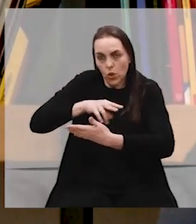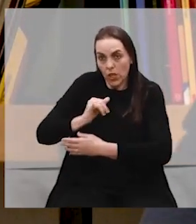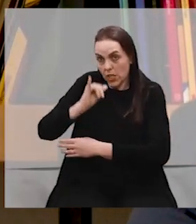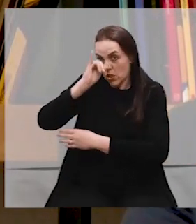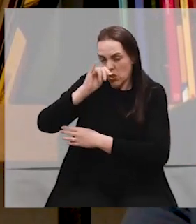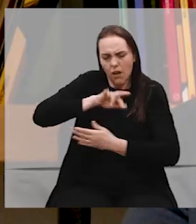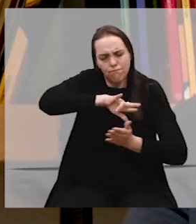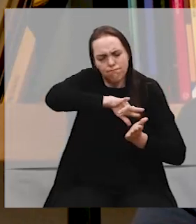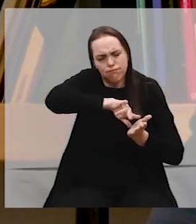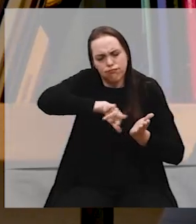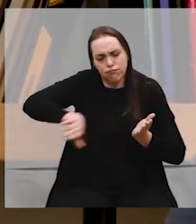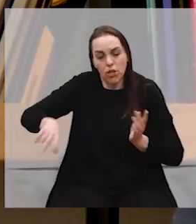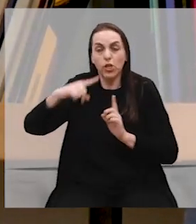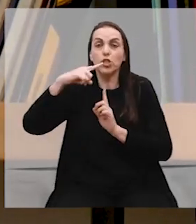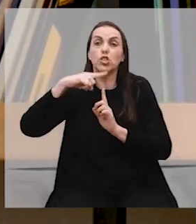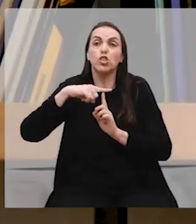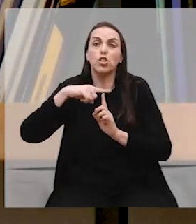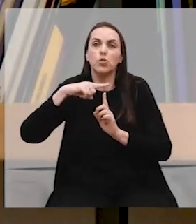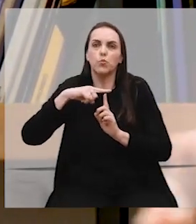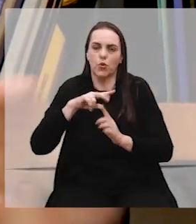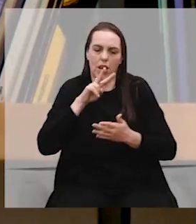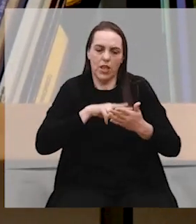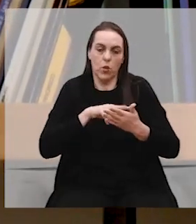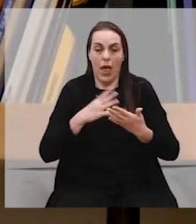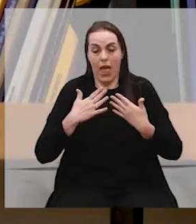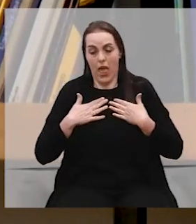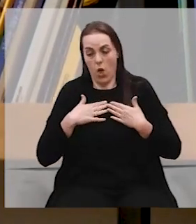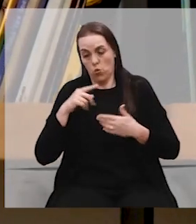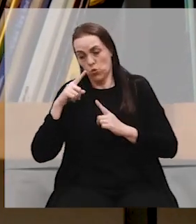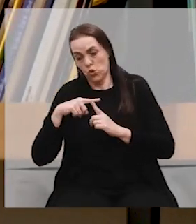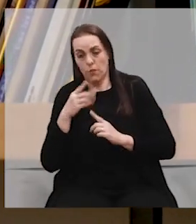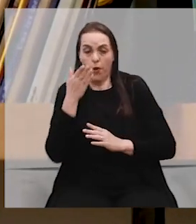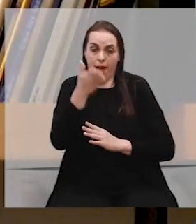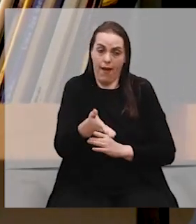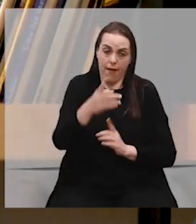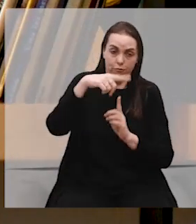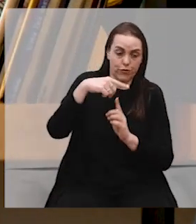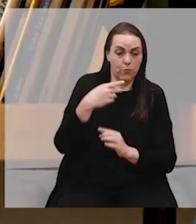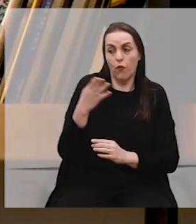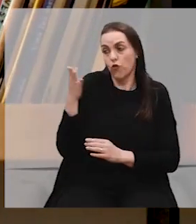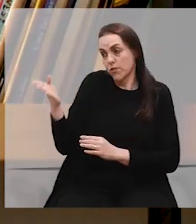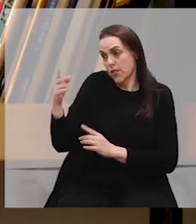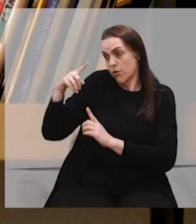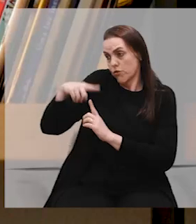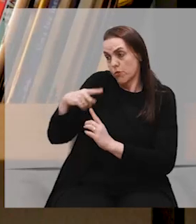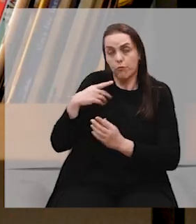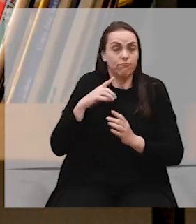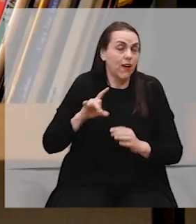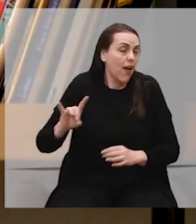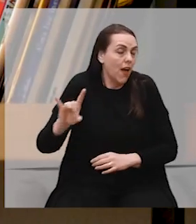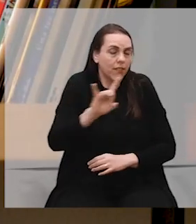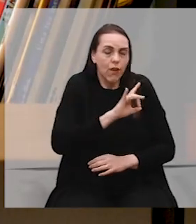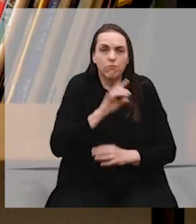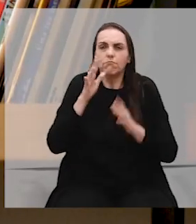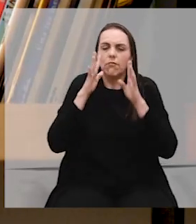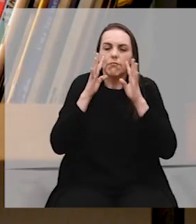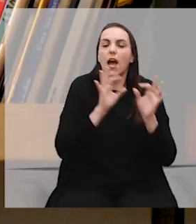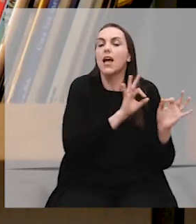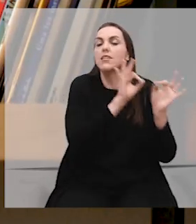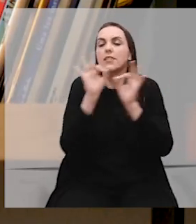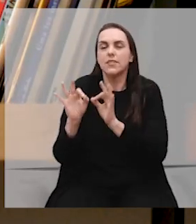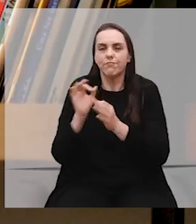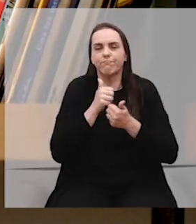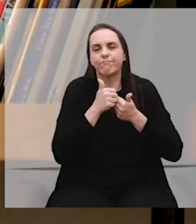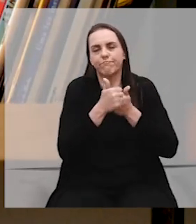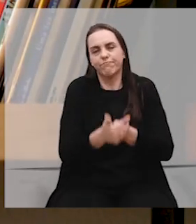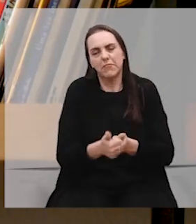Um leitor... Eu sou um tipo de leitor, a Ana é outro tipo, o Roger é outro tipo, você é outro tipo, quem está nos vendo é